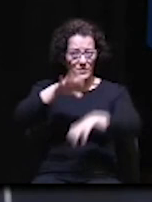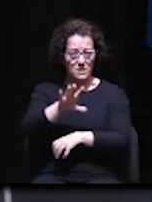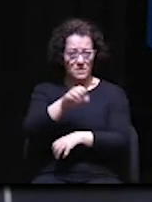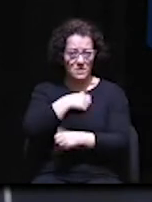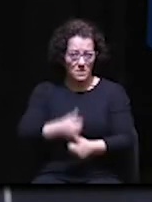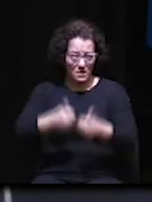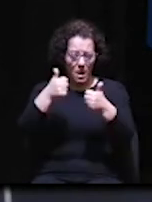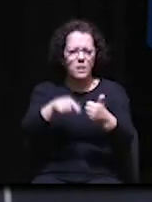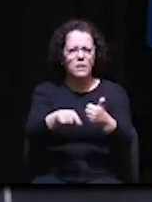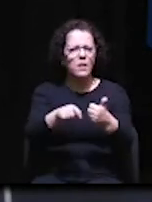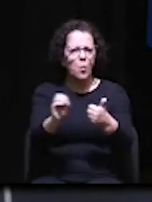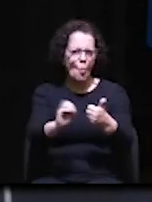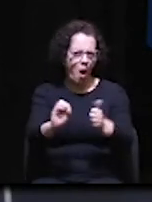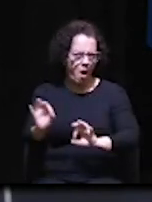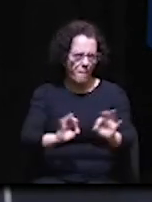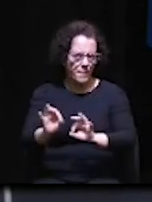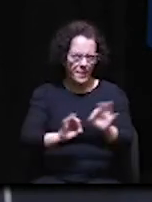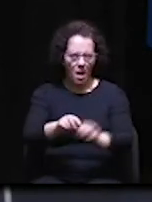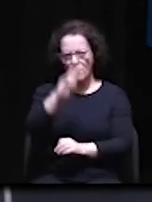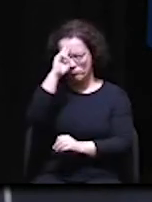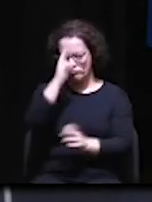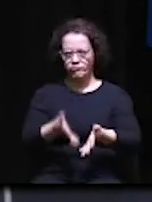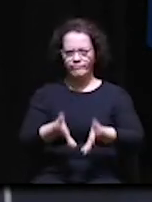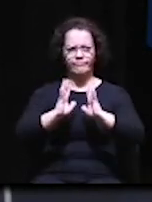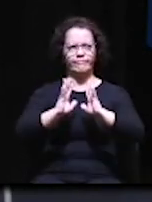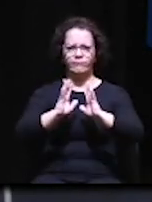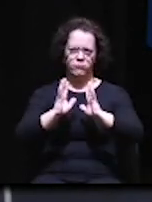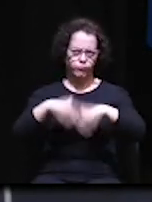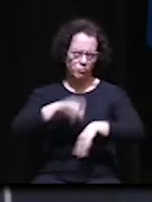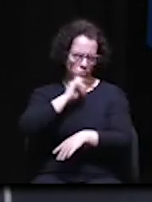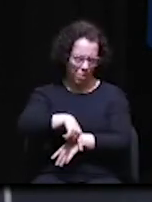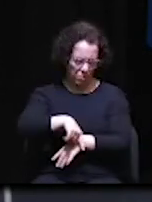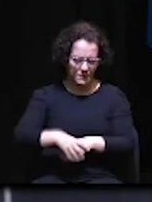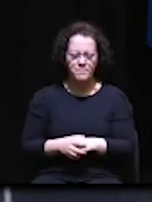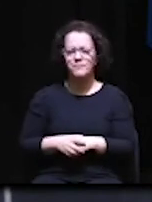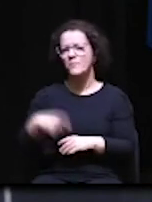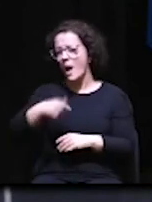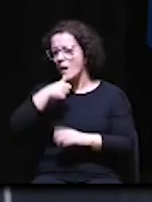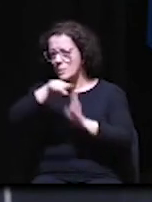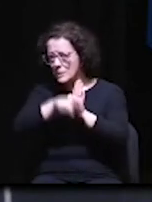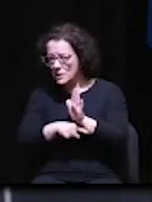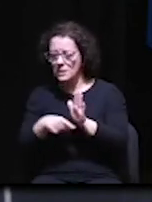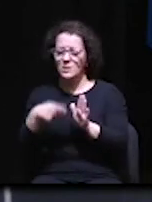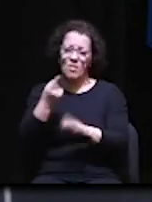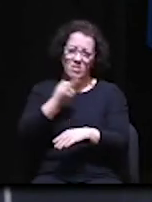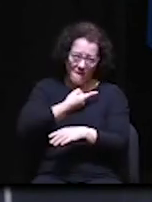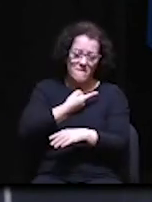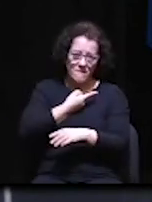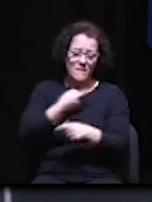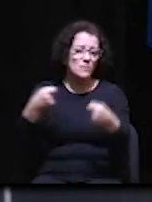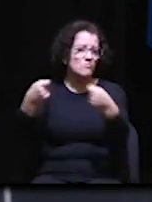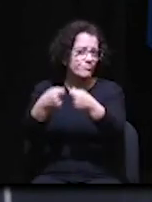cidade não estava preparado para resistir a um sismo. Há medidas que devemos tomar ao